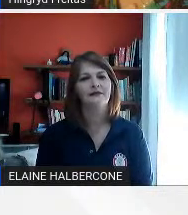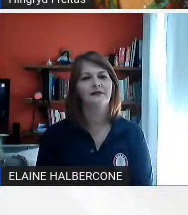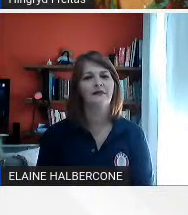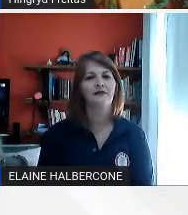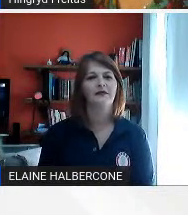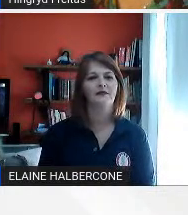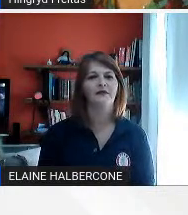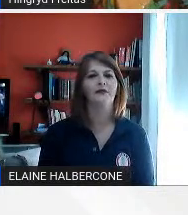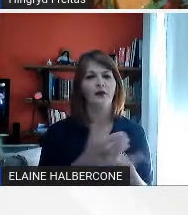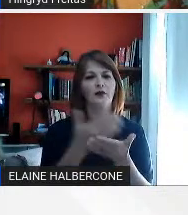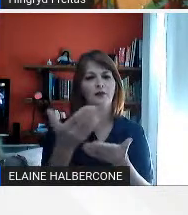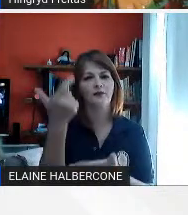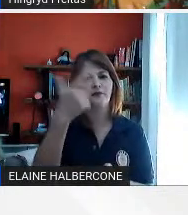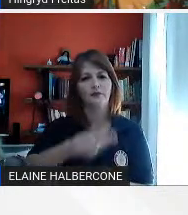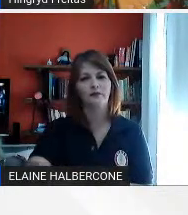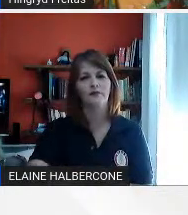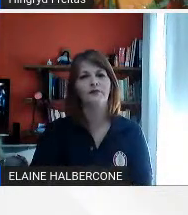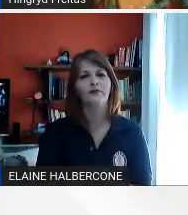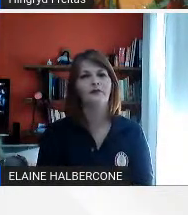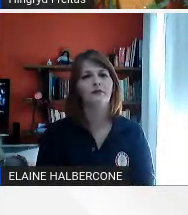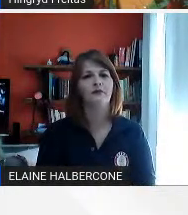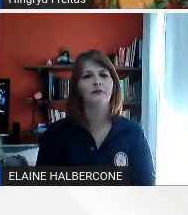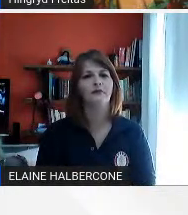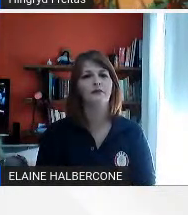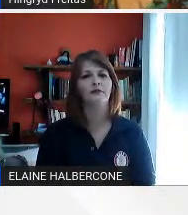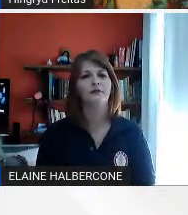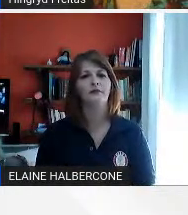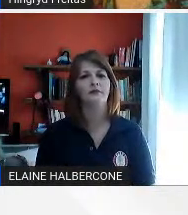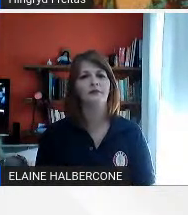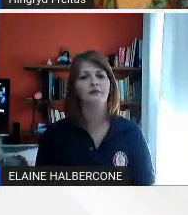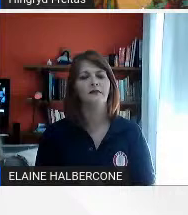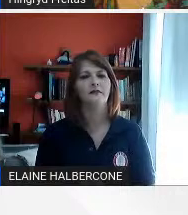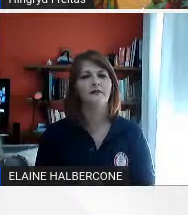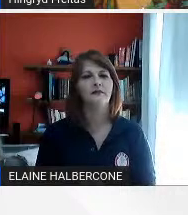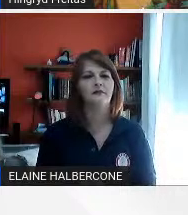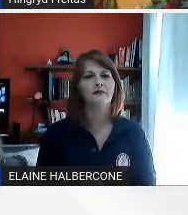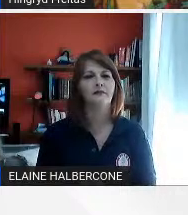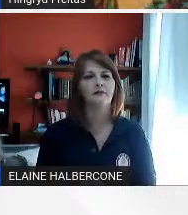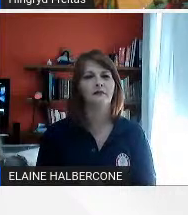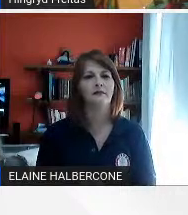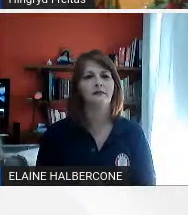Ok, vamos retornar aqui.